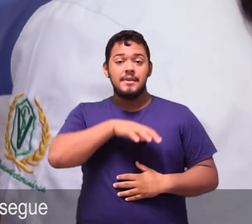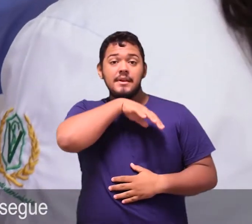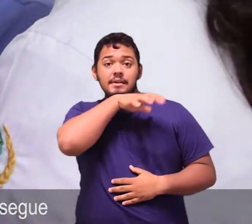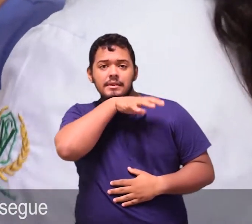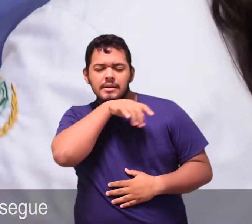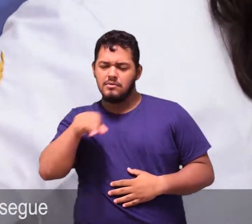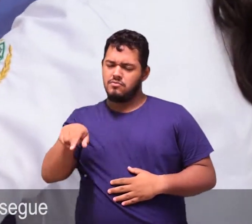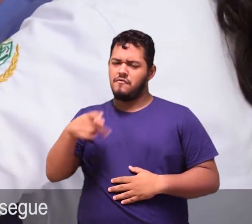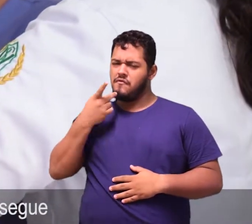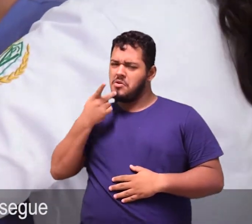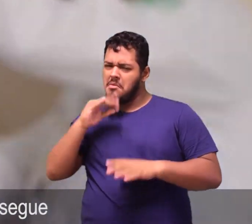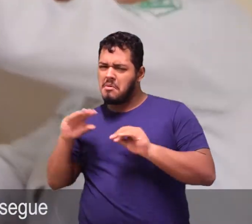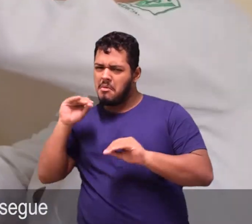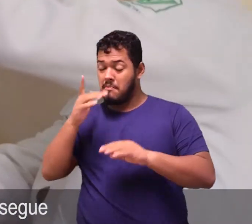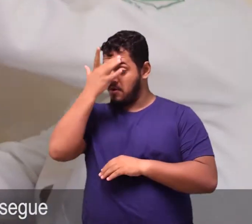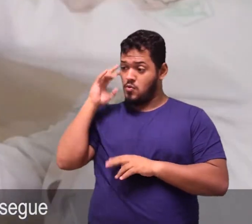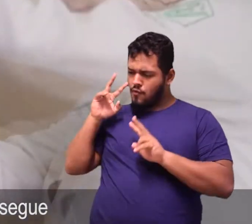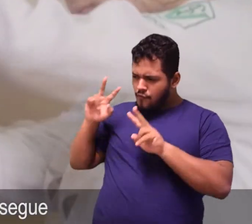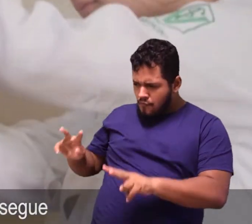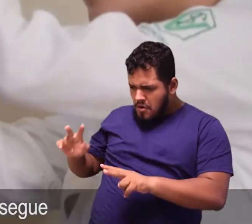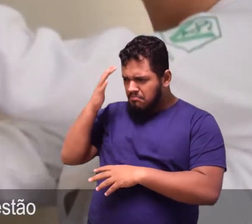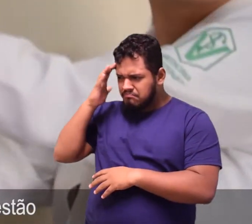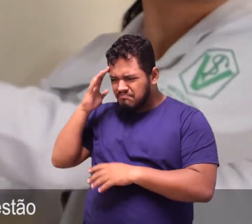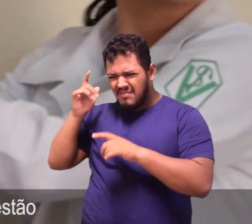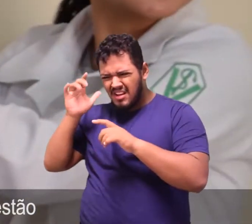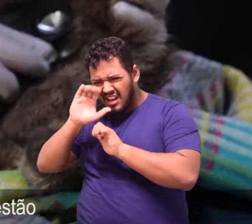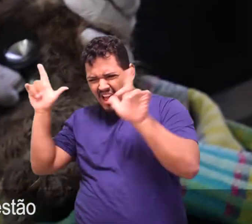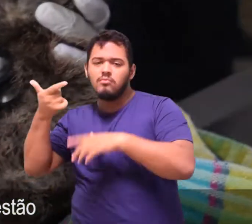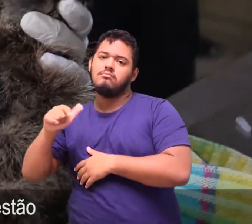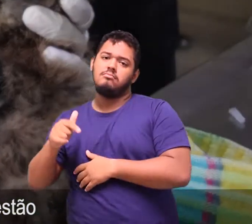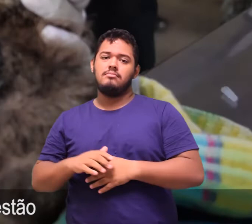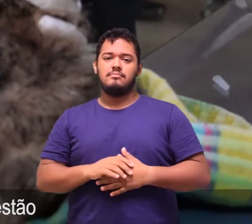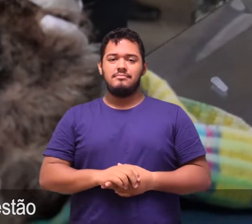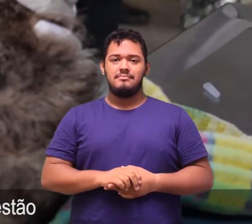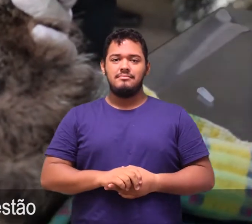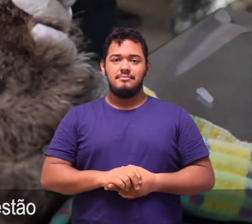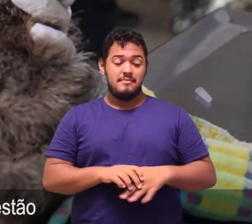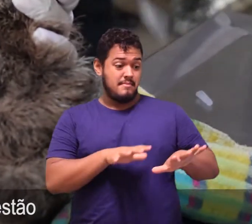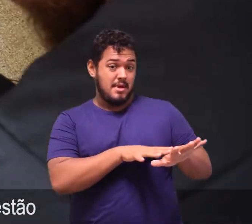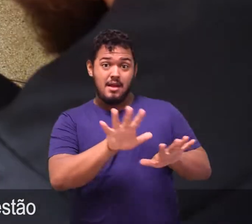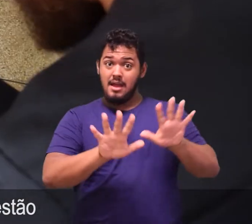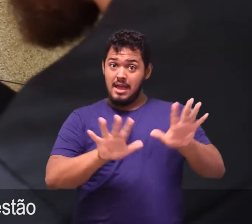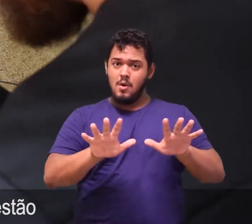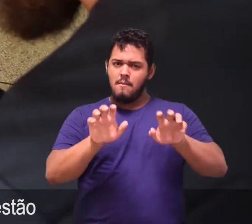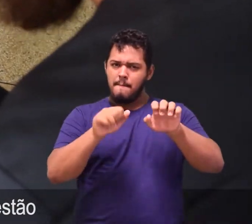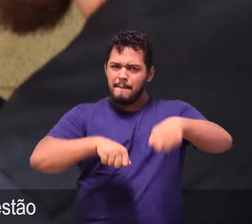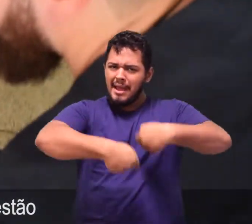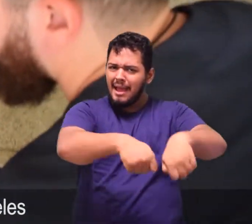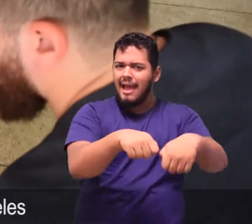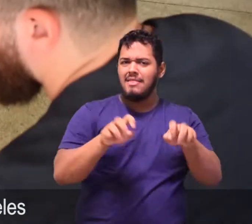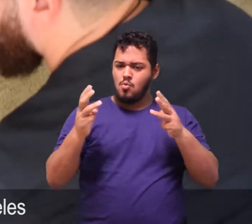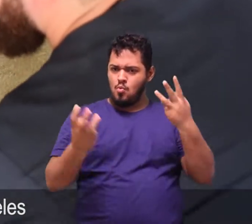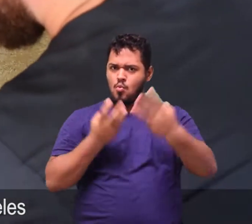O que eles tentam nos dizer, a gente nem sempre consegue entender. Enquanto isso, mãos, patas, garras e asas